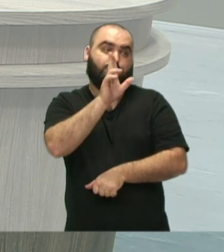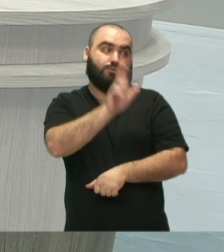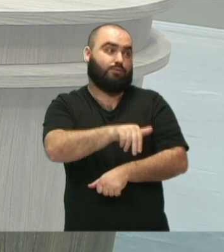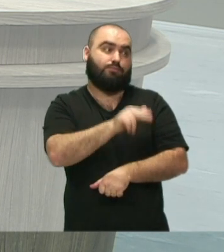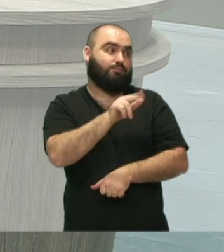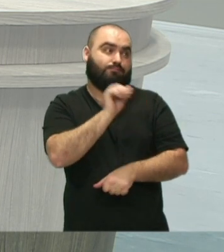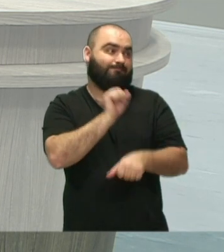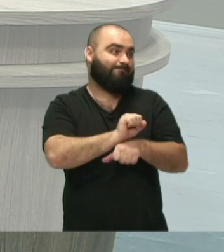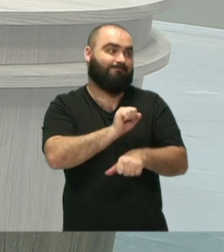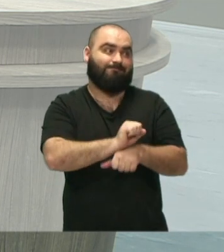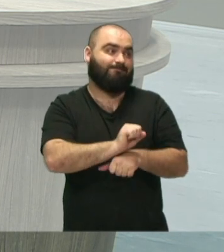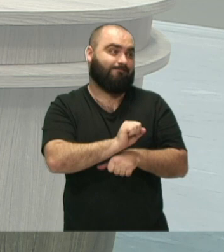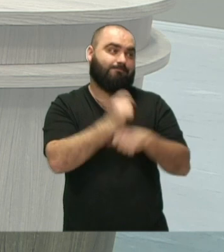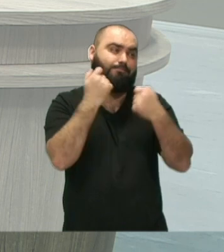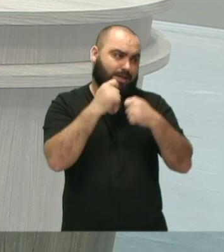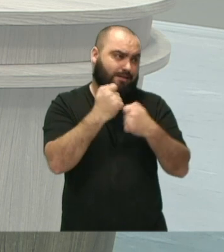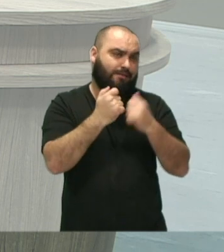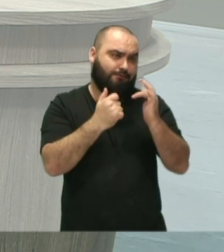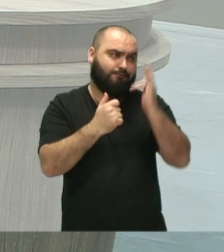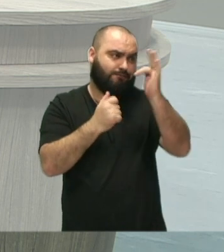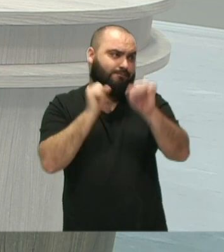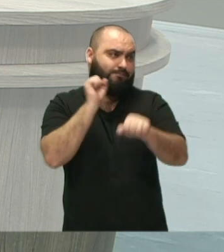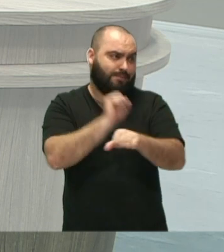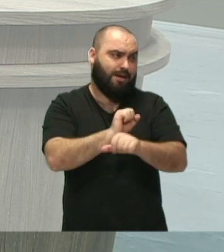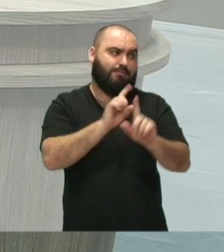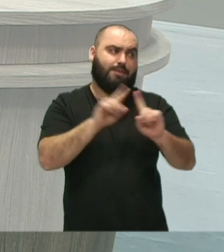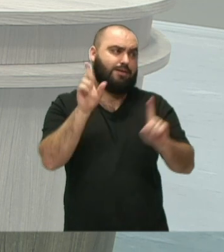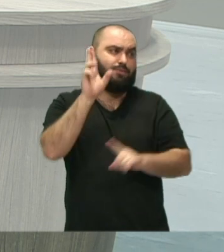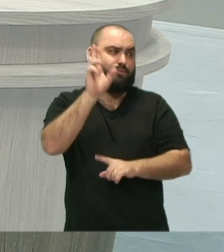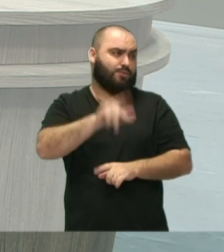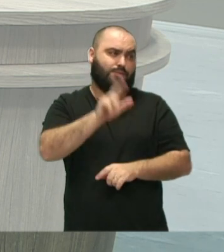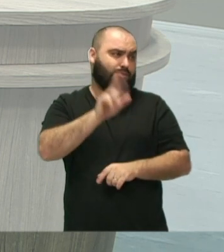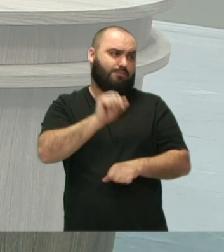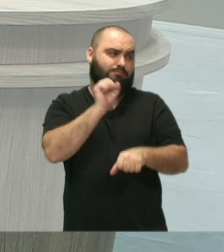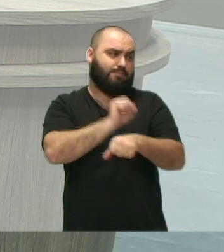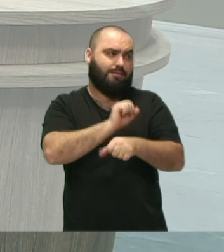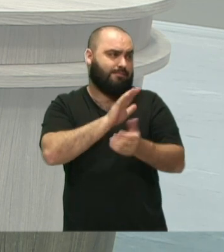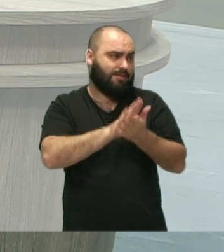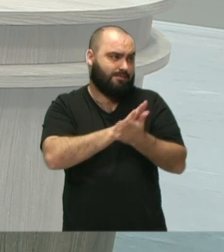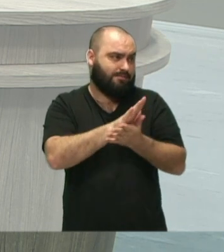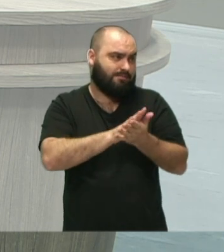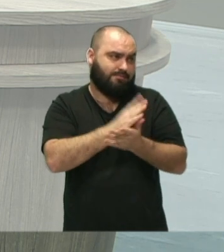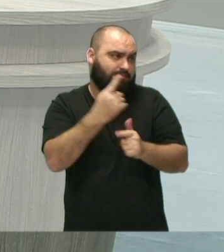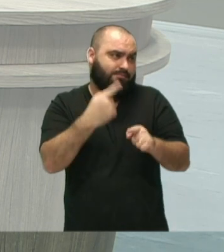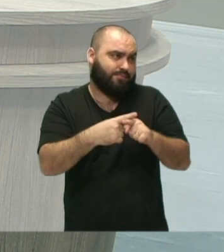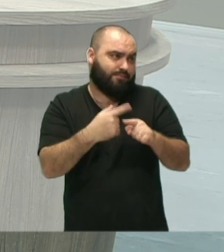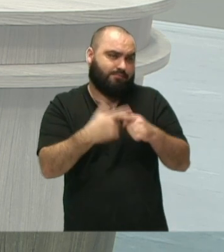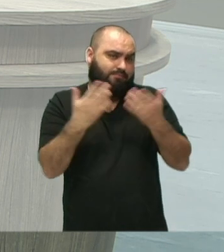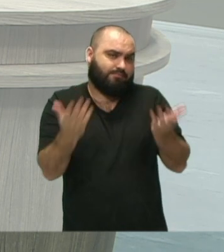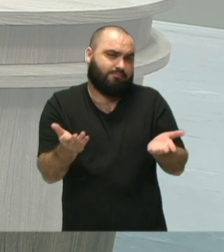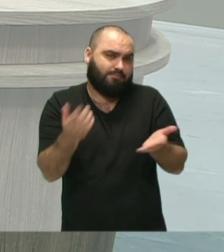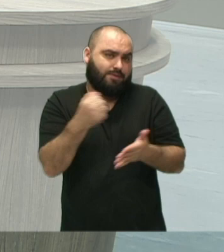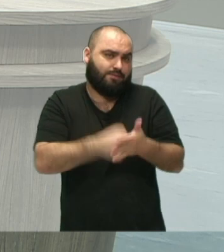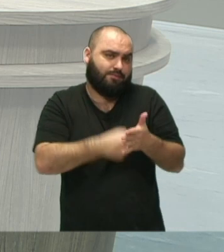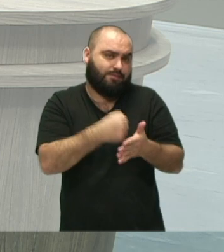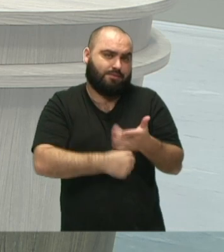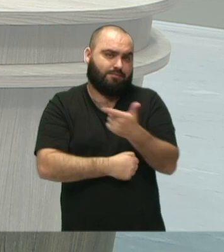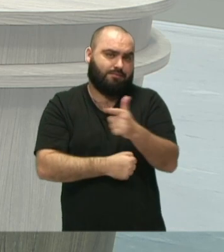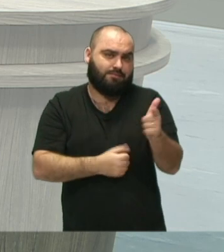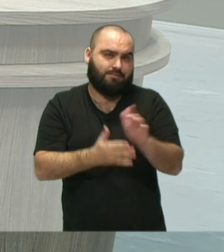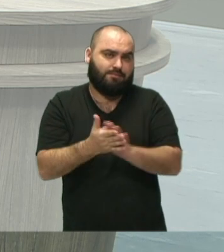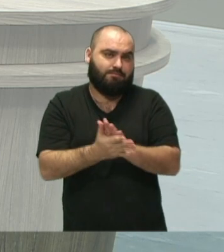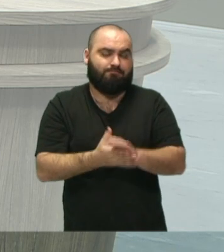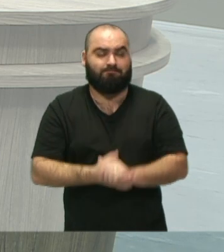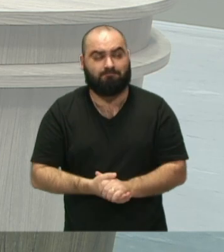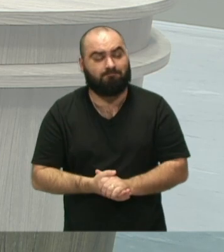nunca. Deveria parar, mas, né? Porque não se teria mais com o que lutar.